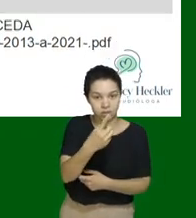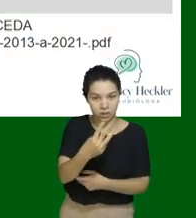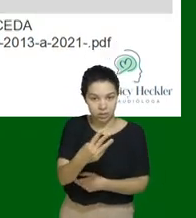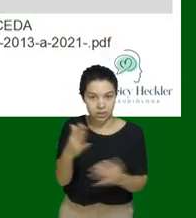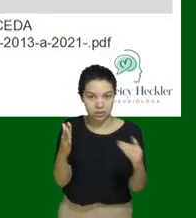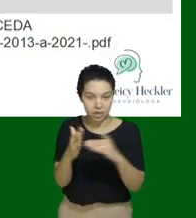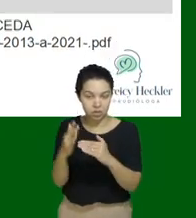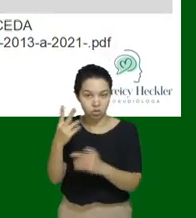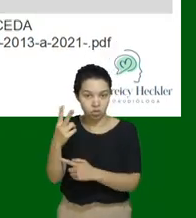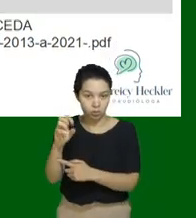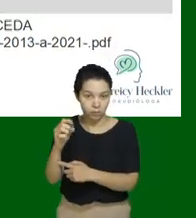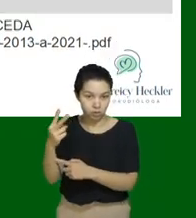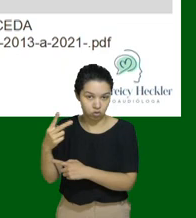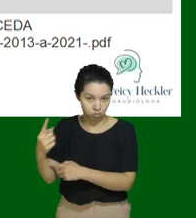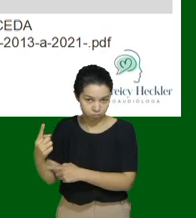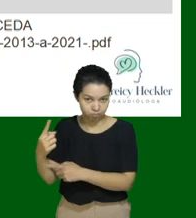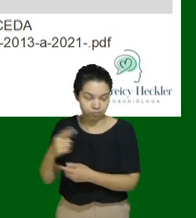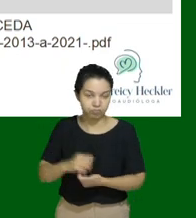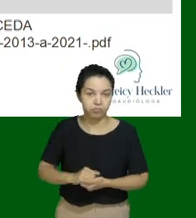2021. E